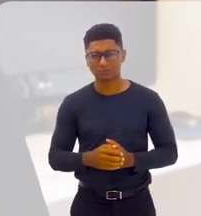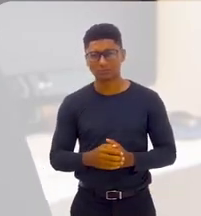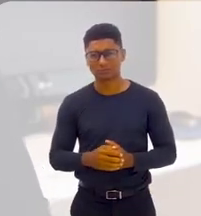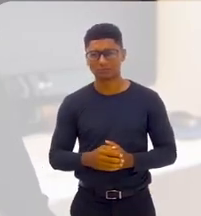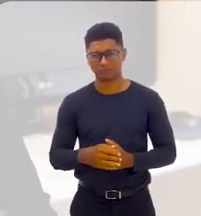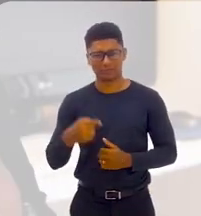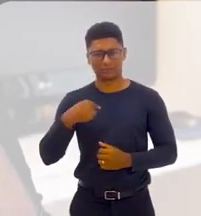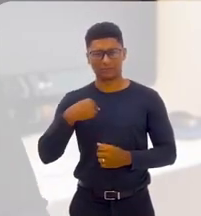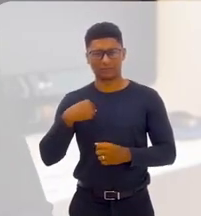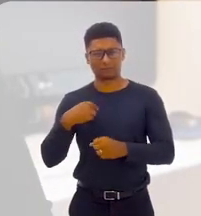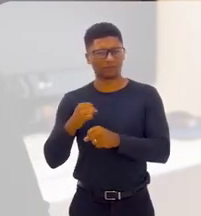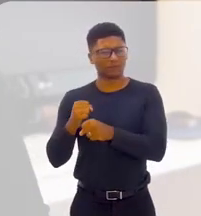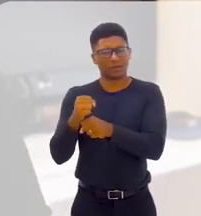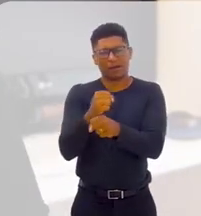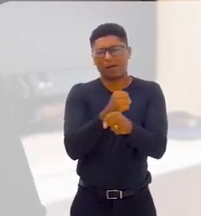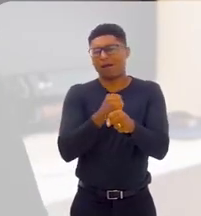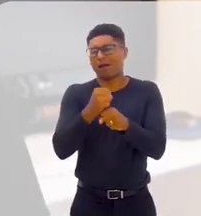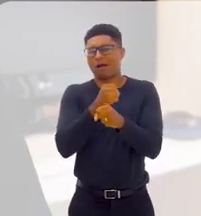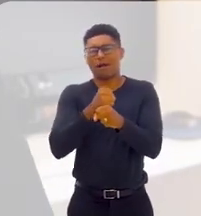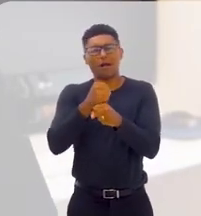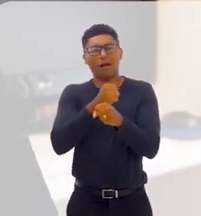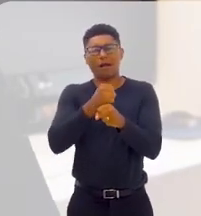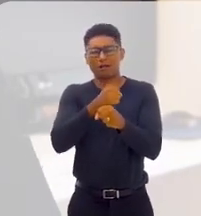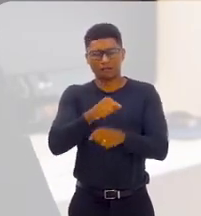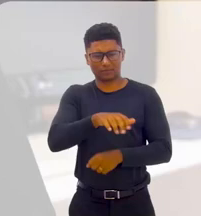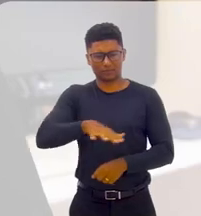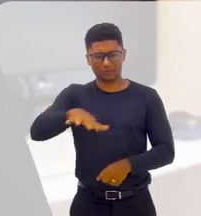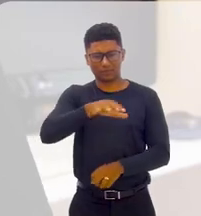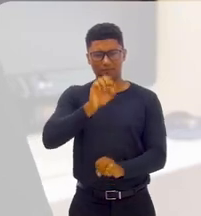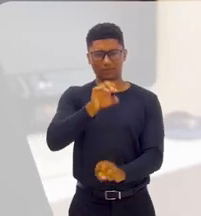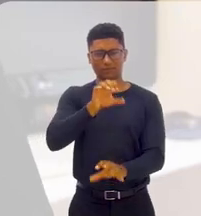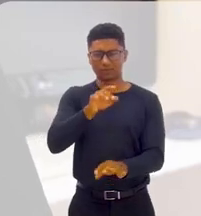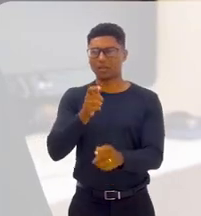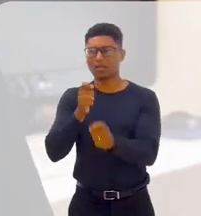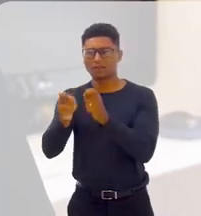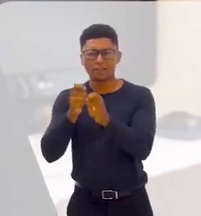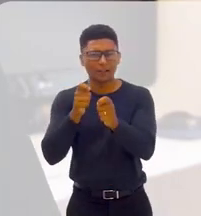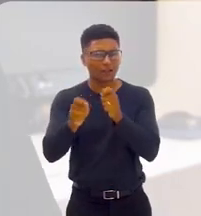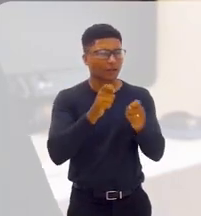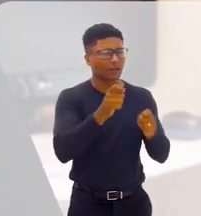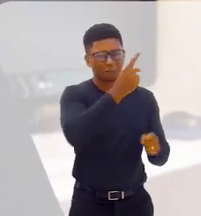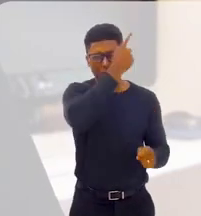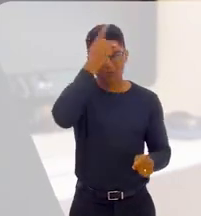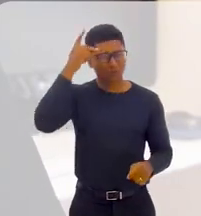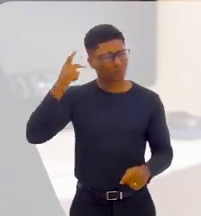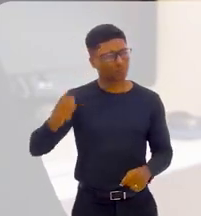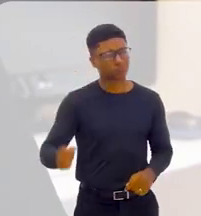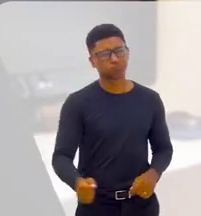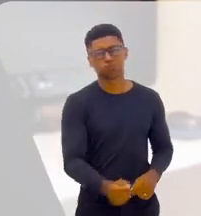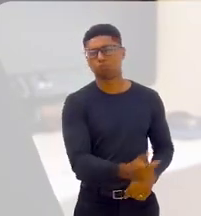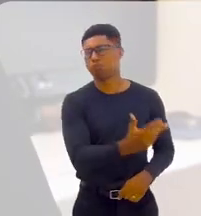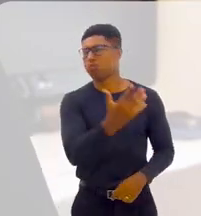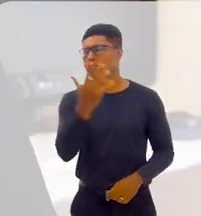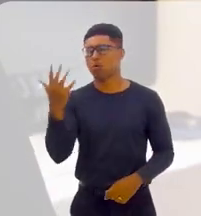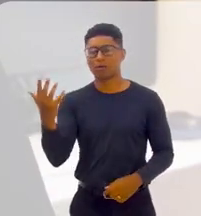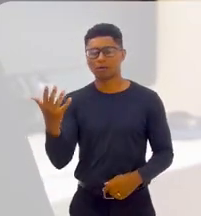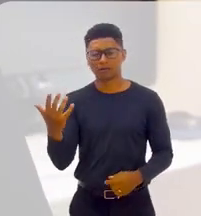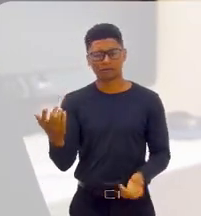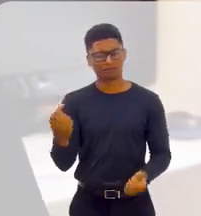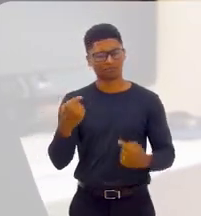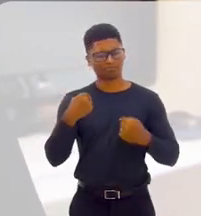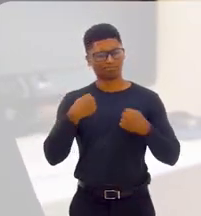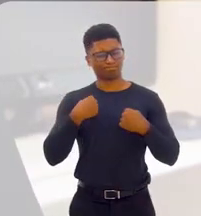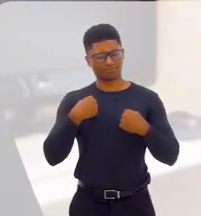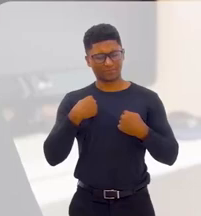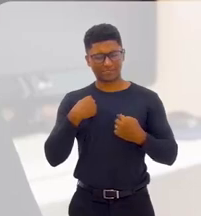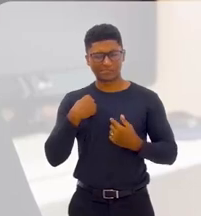enfim. Os meus anos todos de educação, entrevistando várias pessoas, me